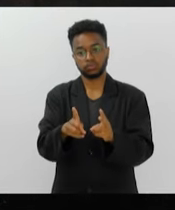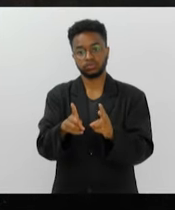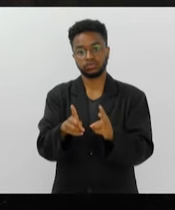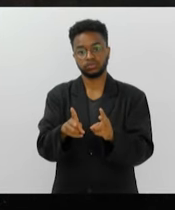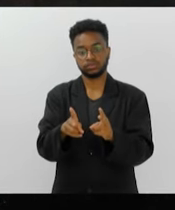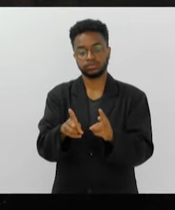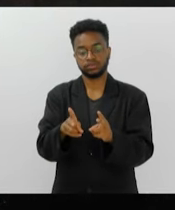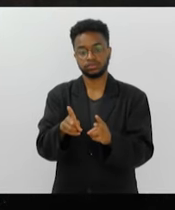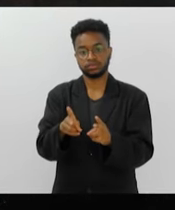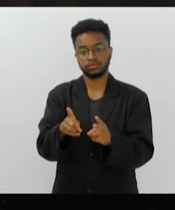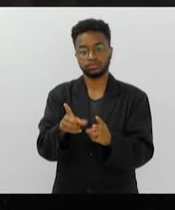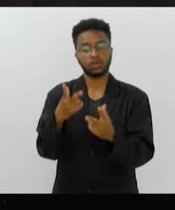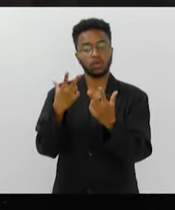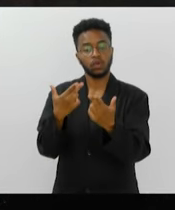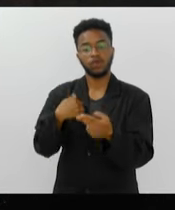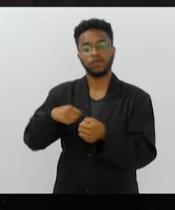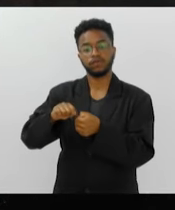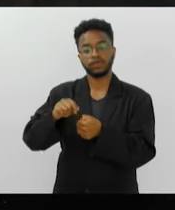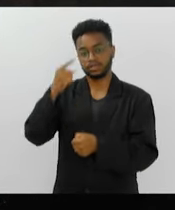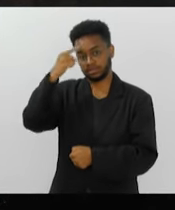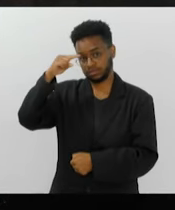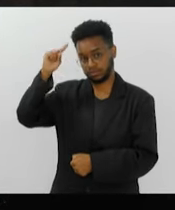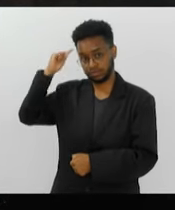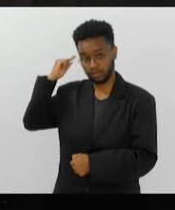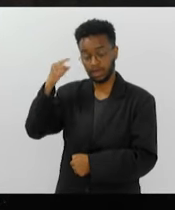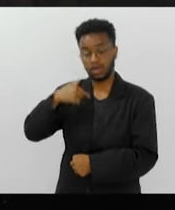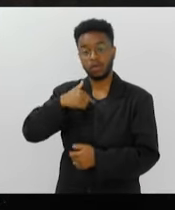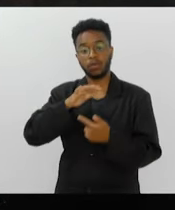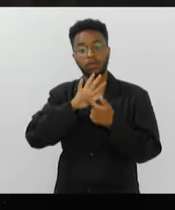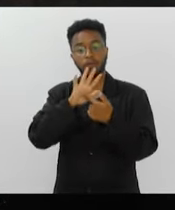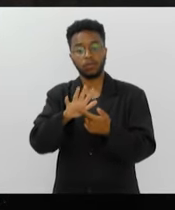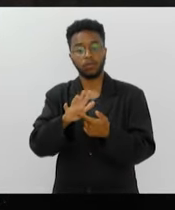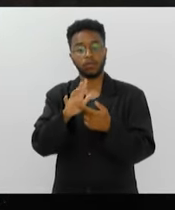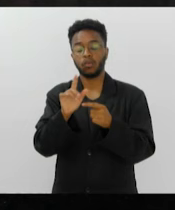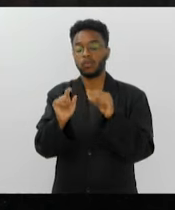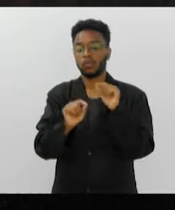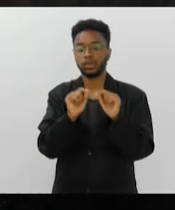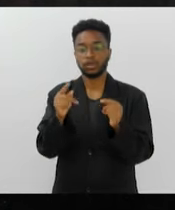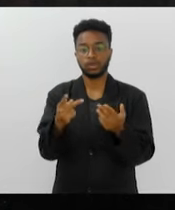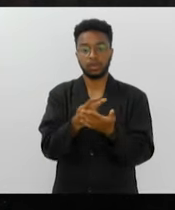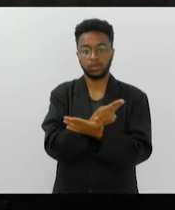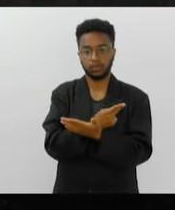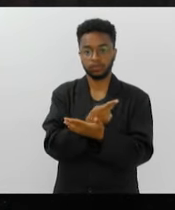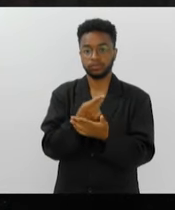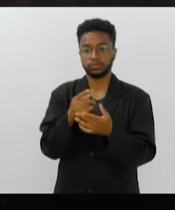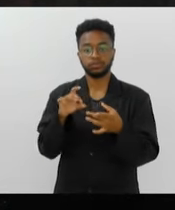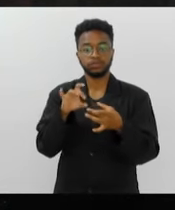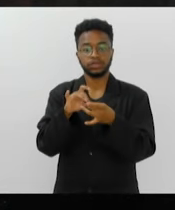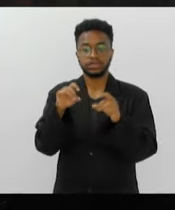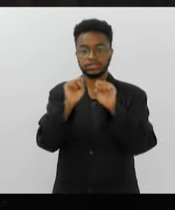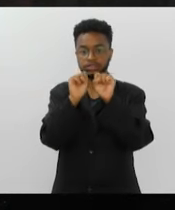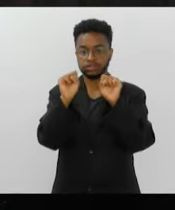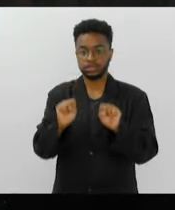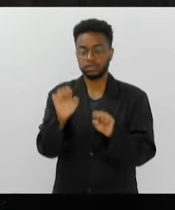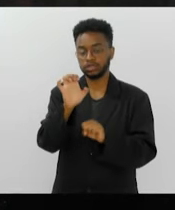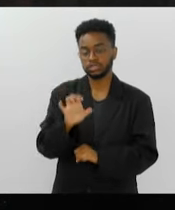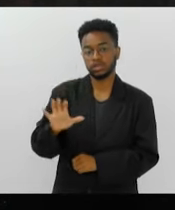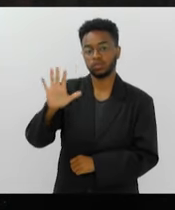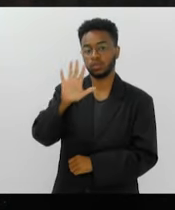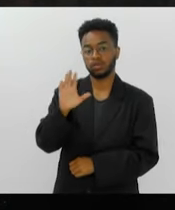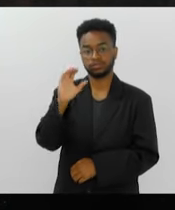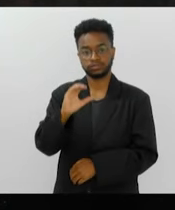que fiz na última semana chamar a atenção paraa situação do sistema Estadual de ciência e